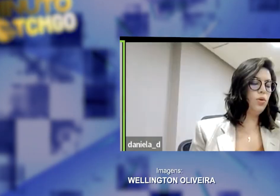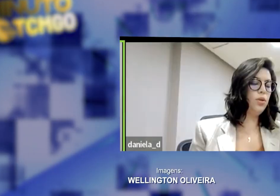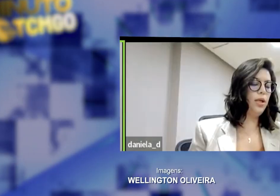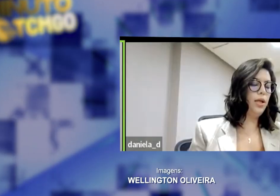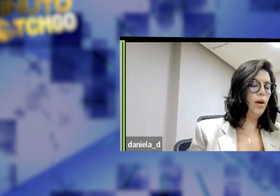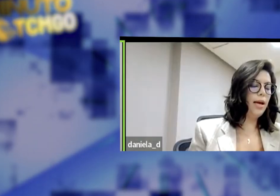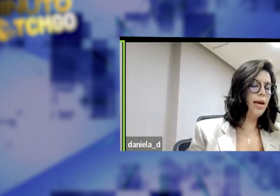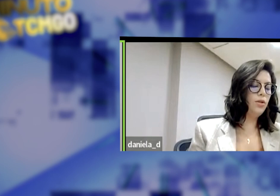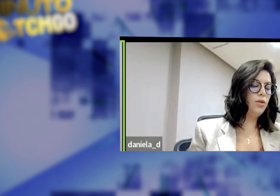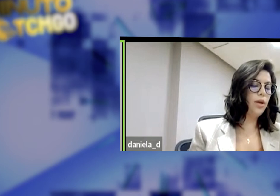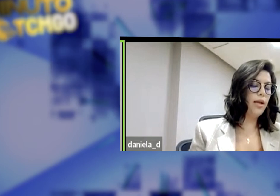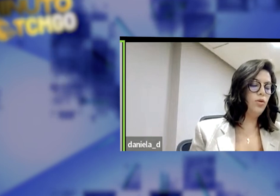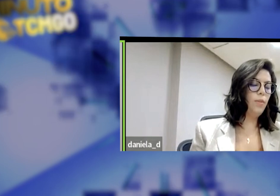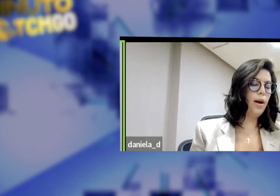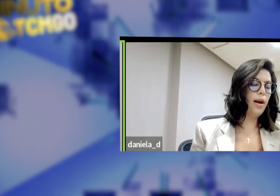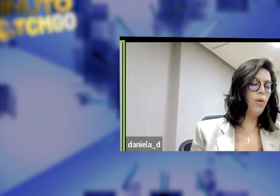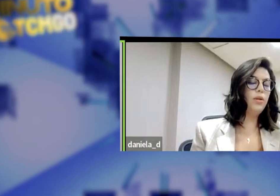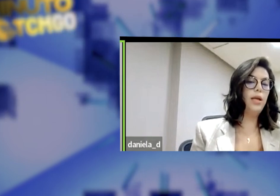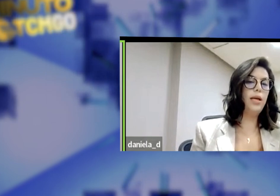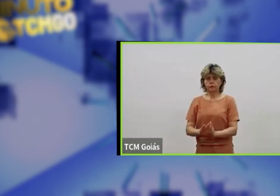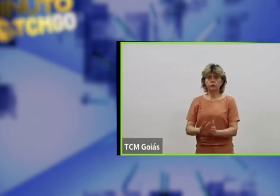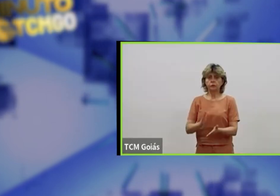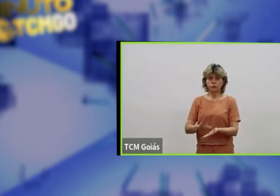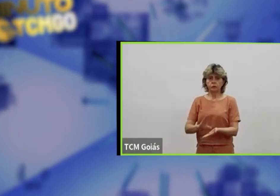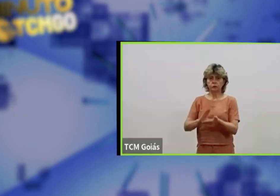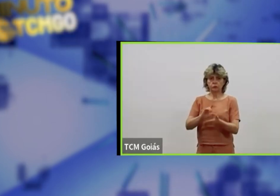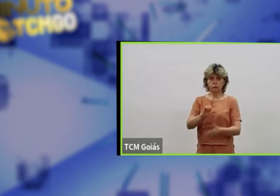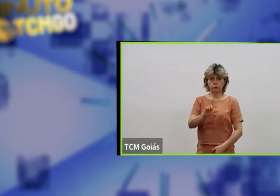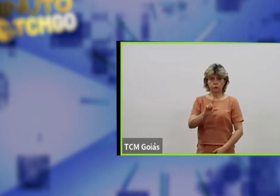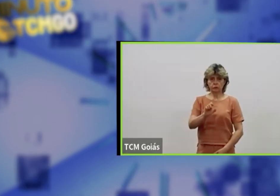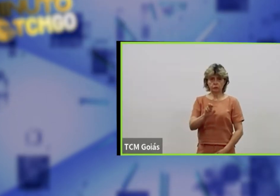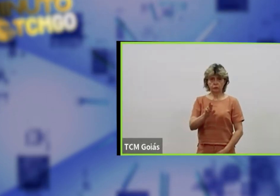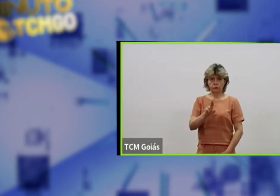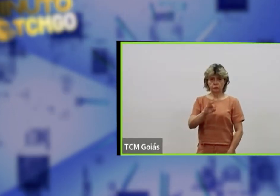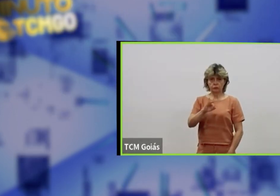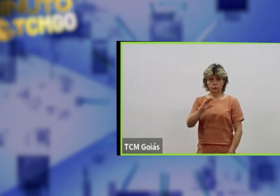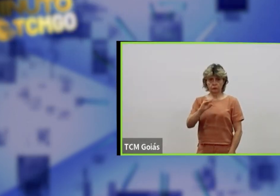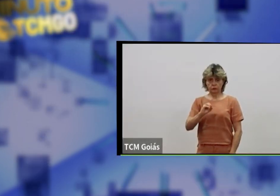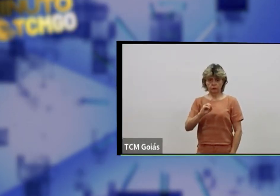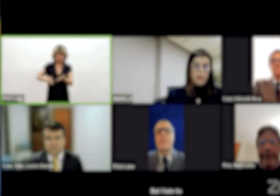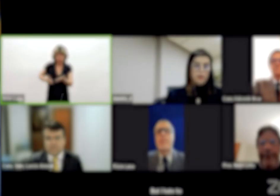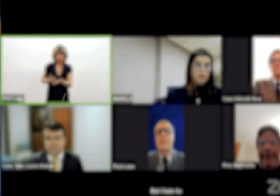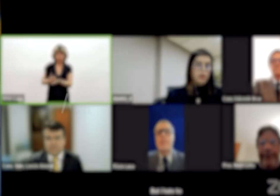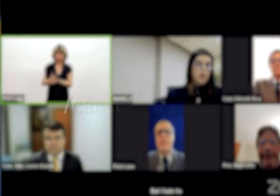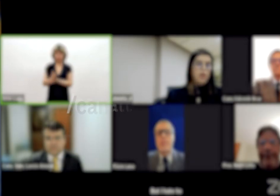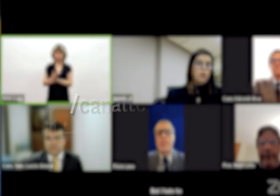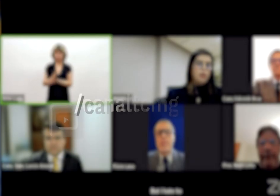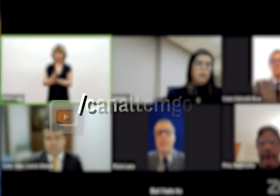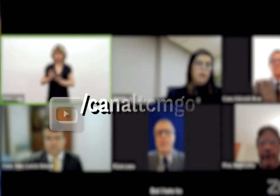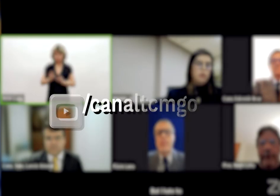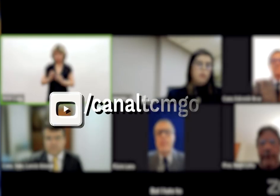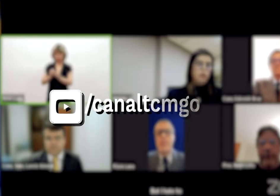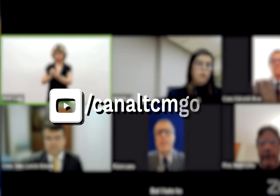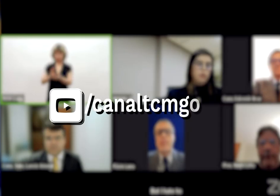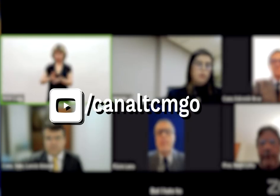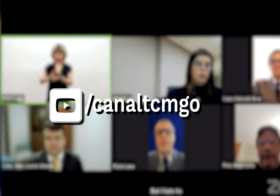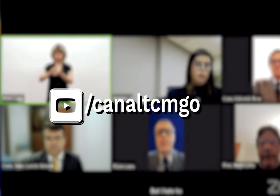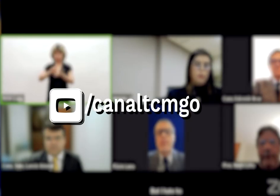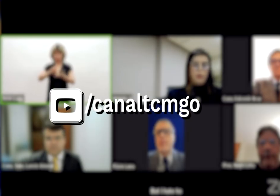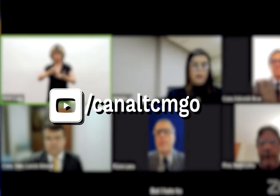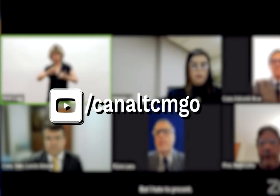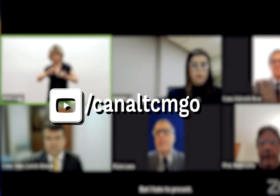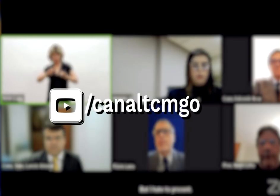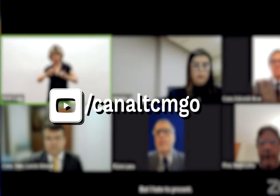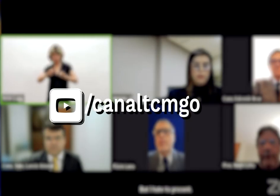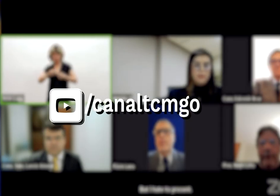Leite, a secretária de plenário Daniela Diniz e a tradutora Vanusa Oliveira. A sessão foi transmitida ao vivo e pode ser